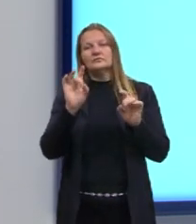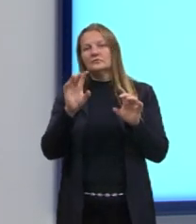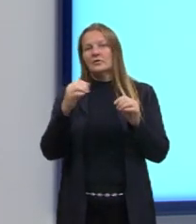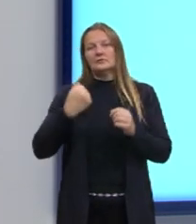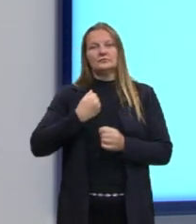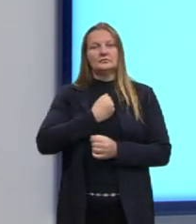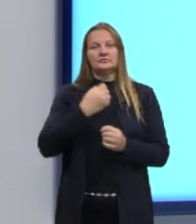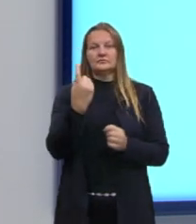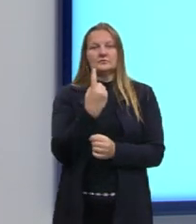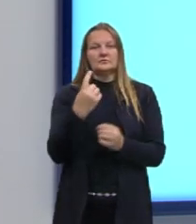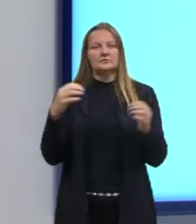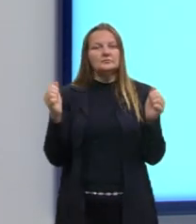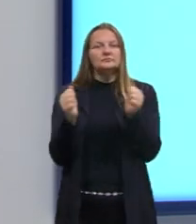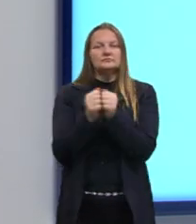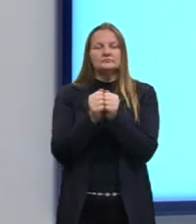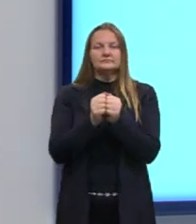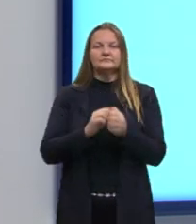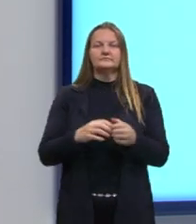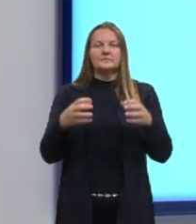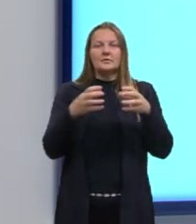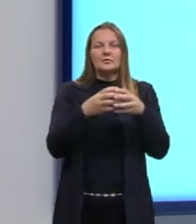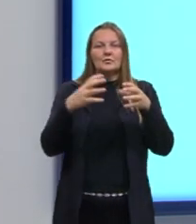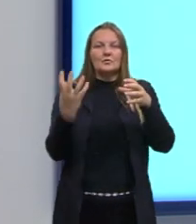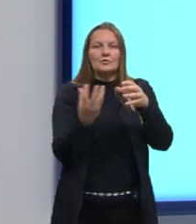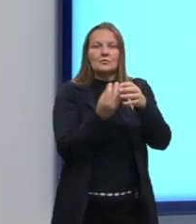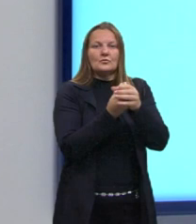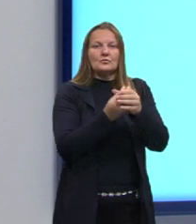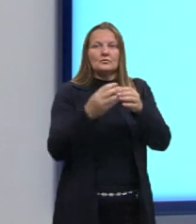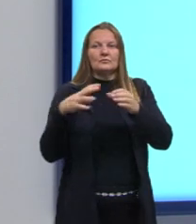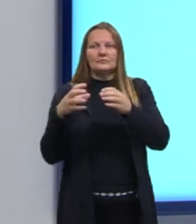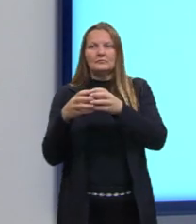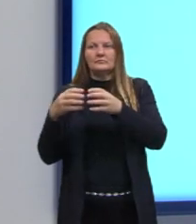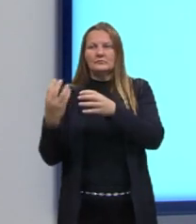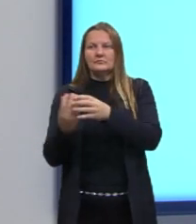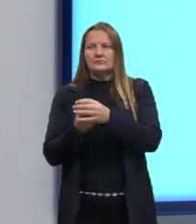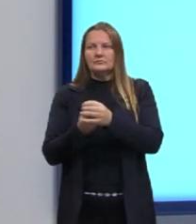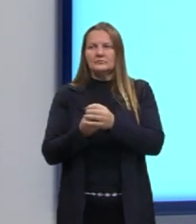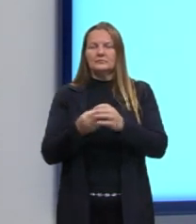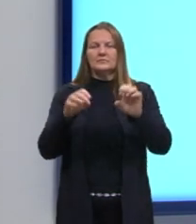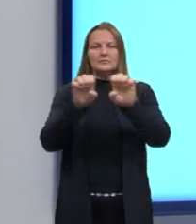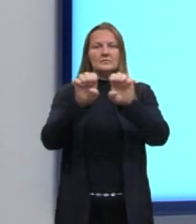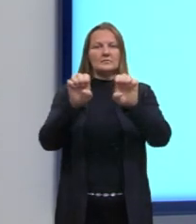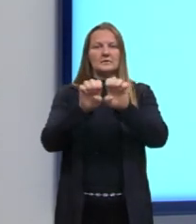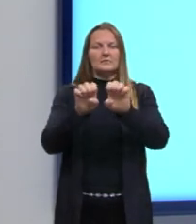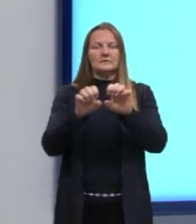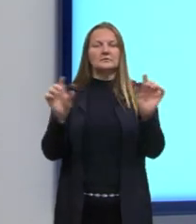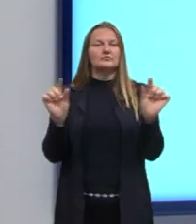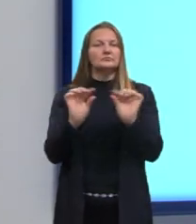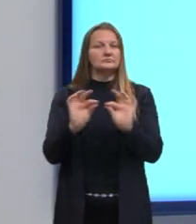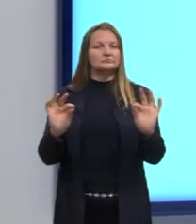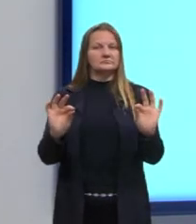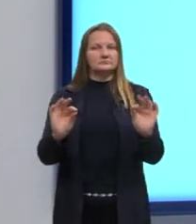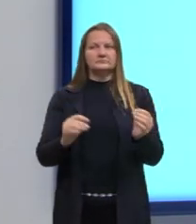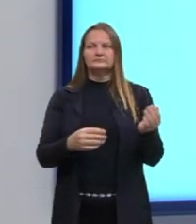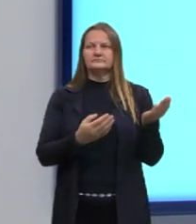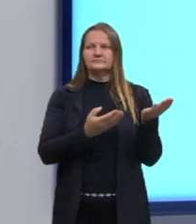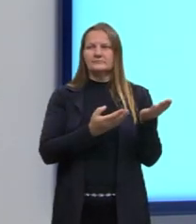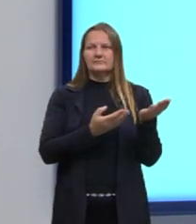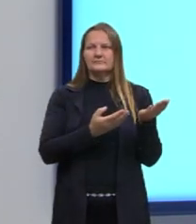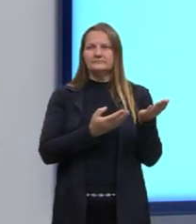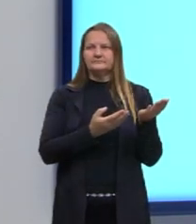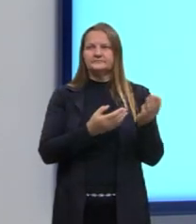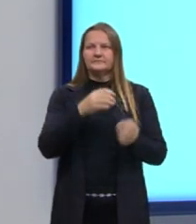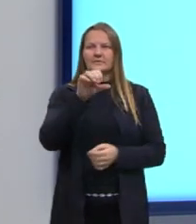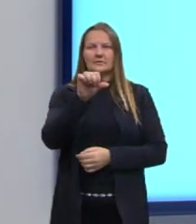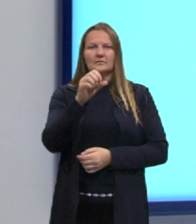números né agrupando esses termos nós chegamos em uma equaçãozinha bem reduzida agora nós temos